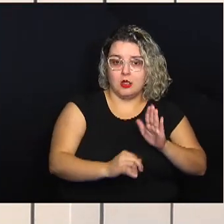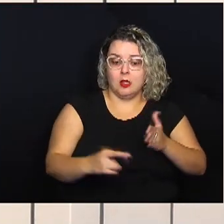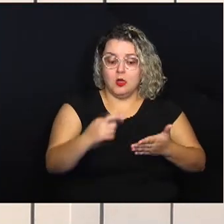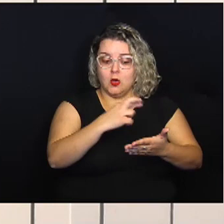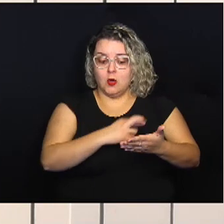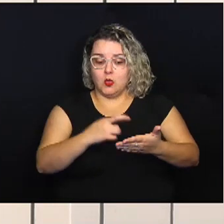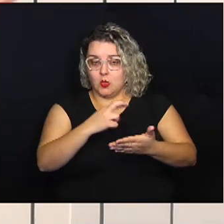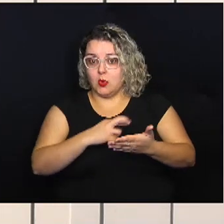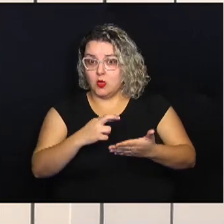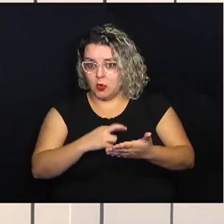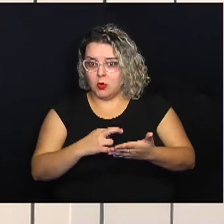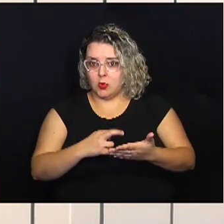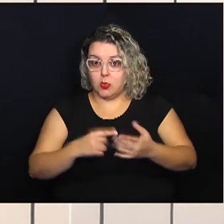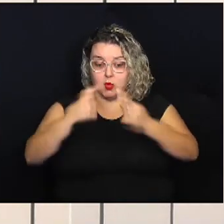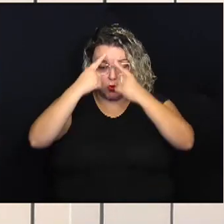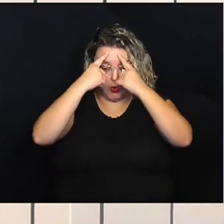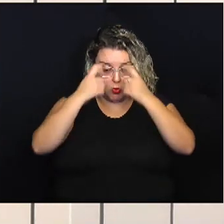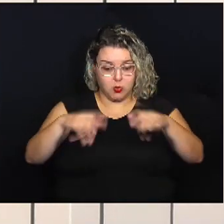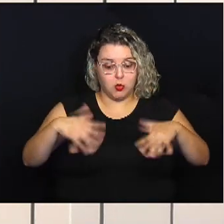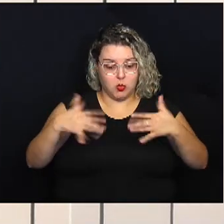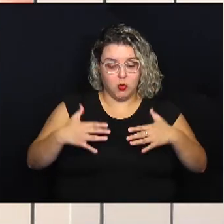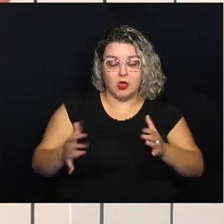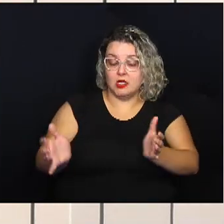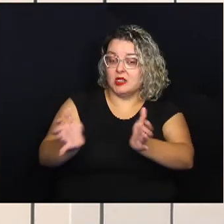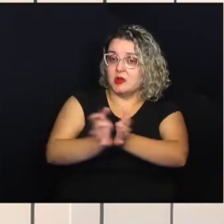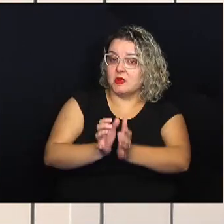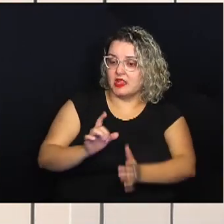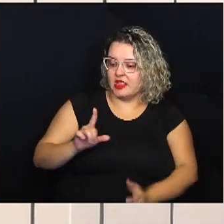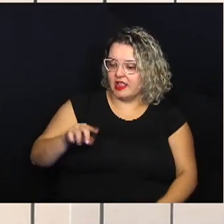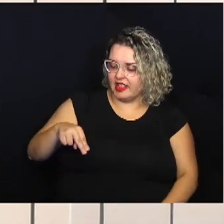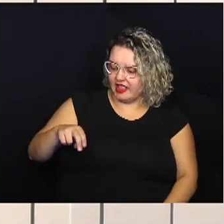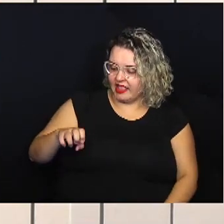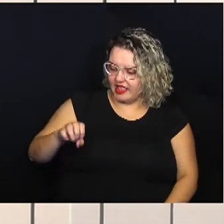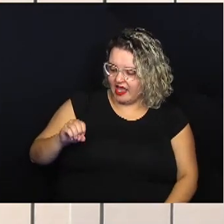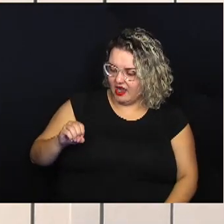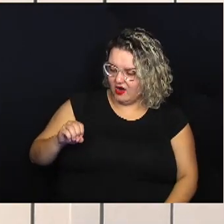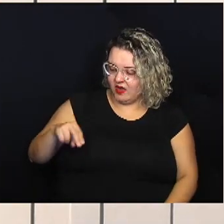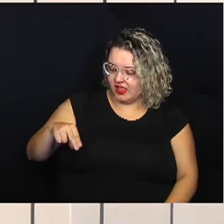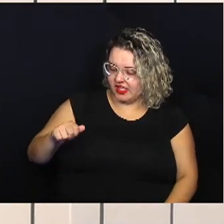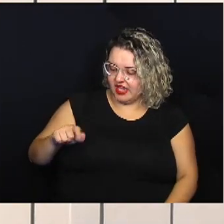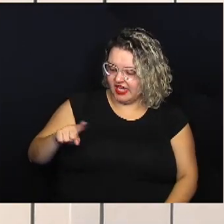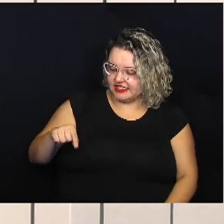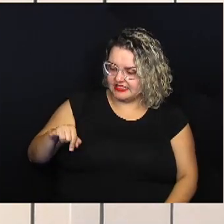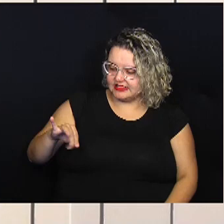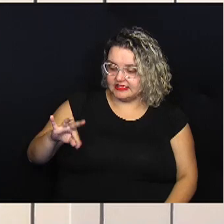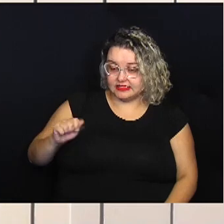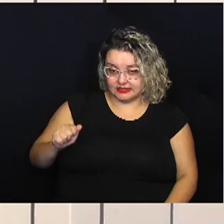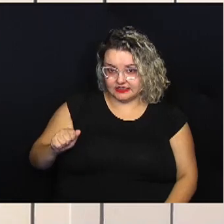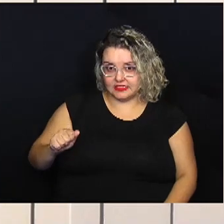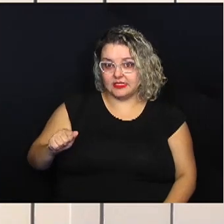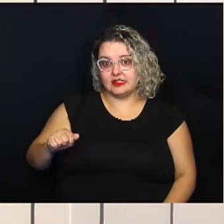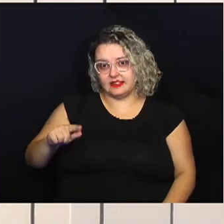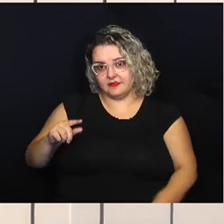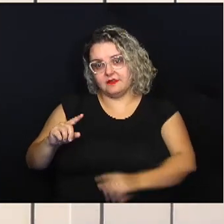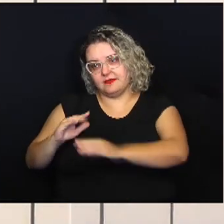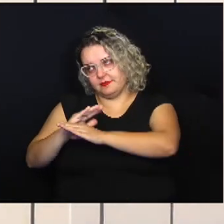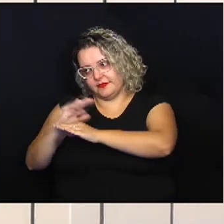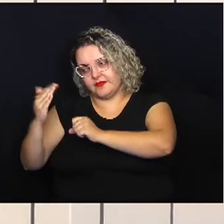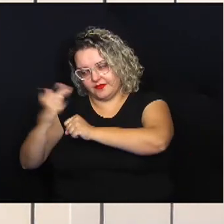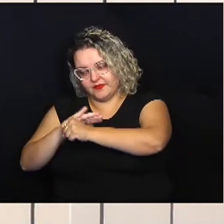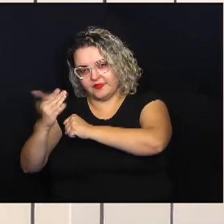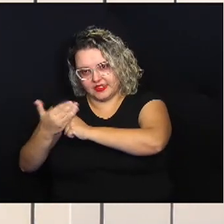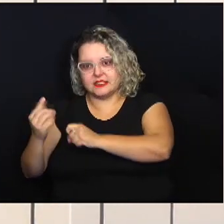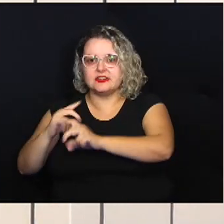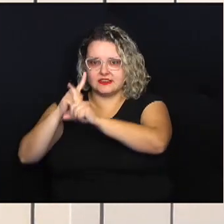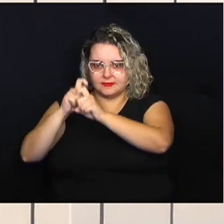ações violentas de grupos neonazistas e fascistas em Campinas foi apresentado e aprovado durante a 5ª